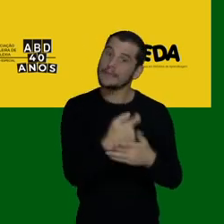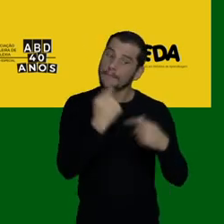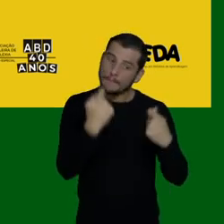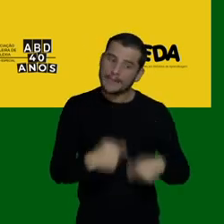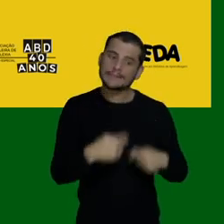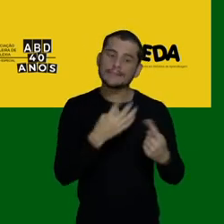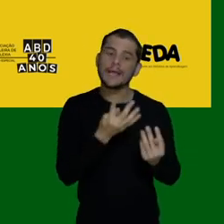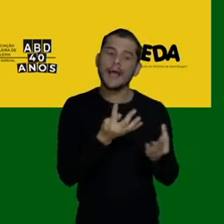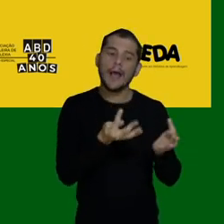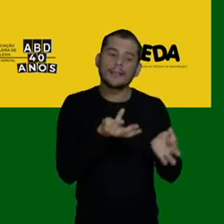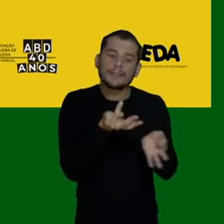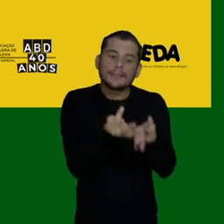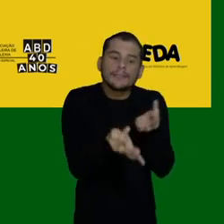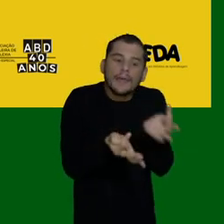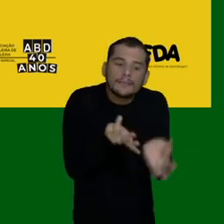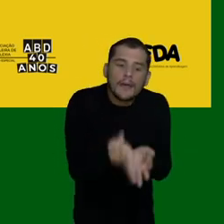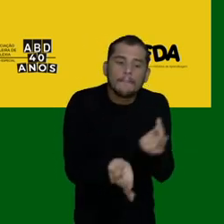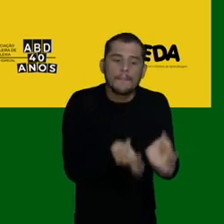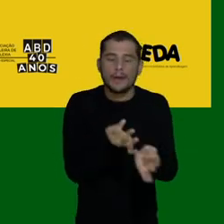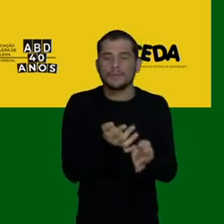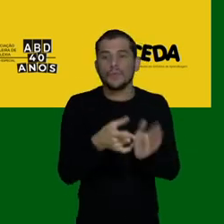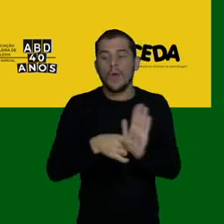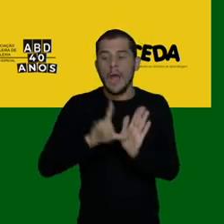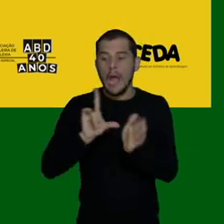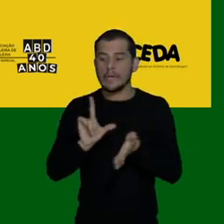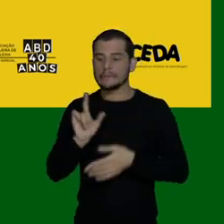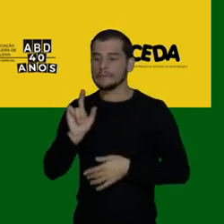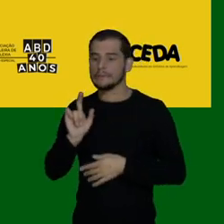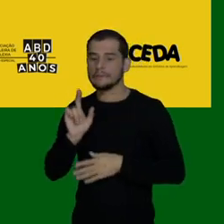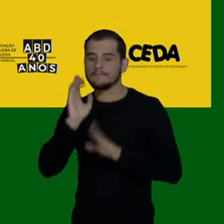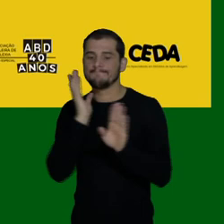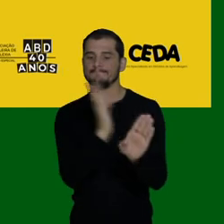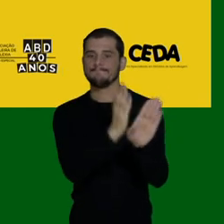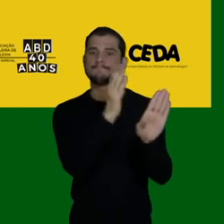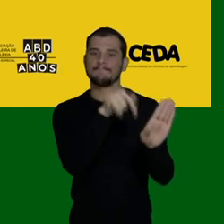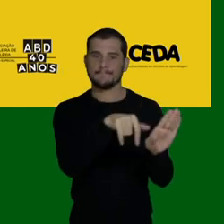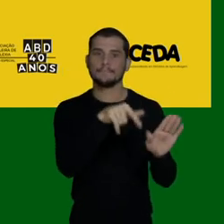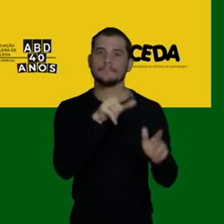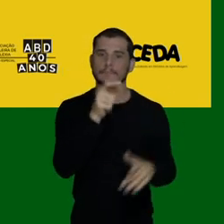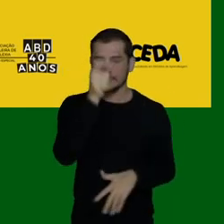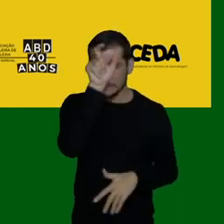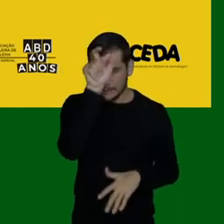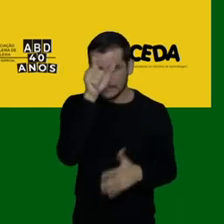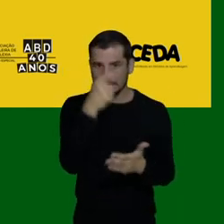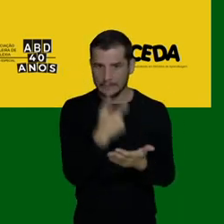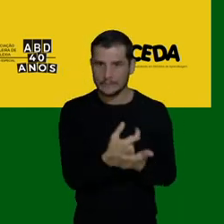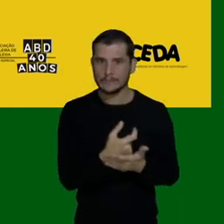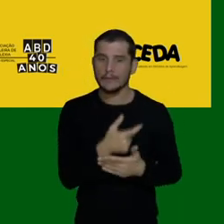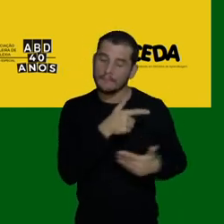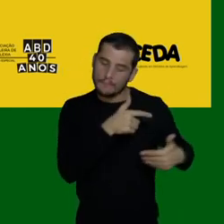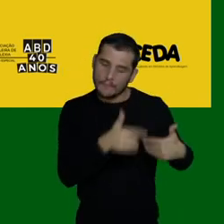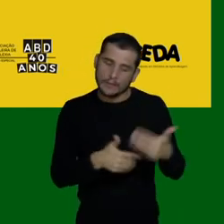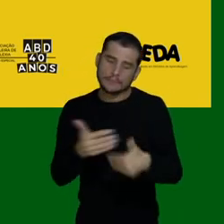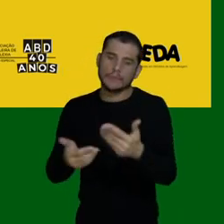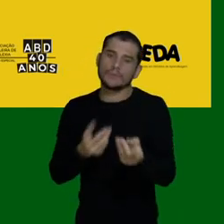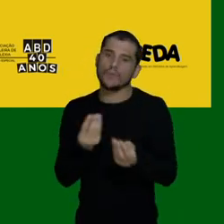né E que e assim que fase que Ele está da da aquisição da leitura e da escrita